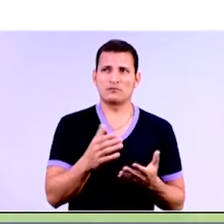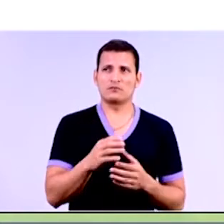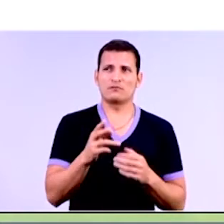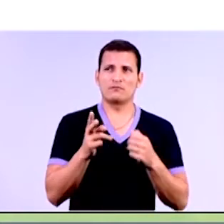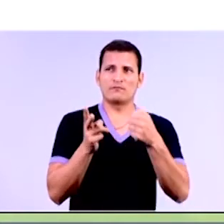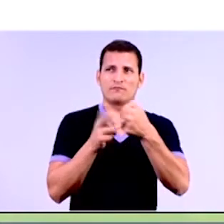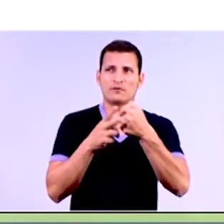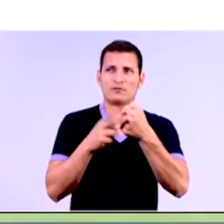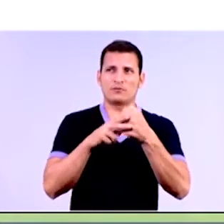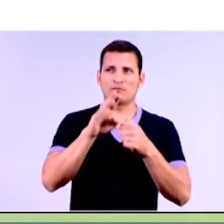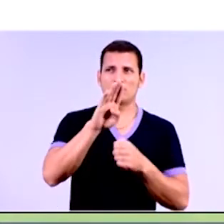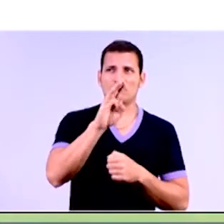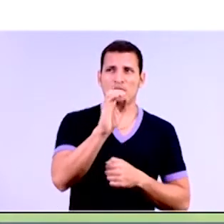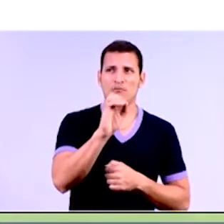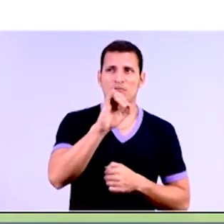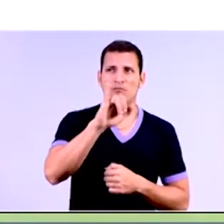boils.